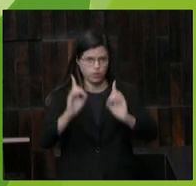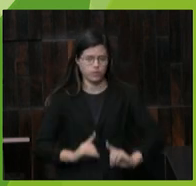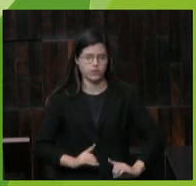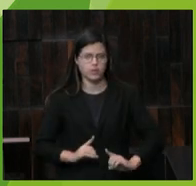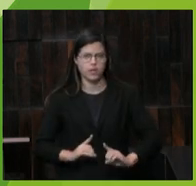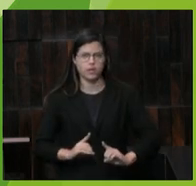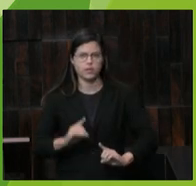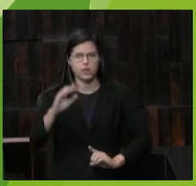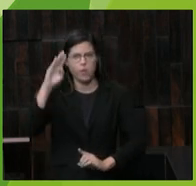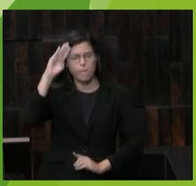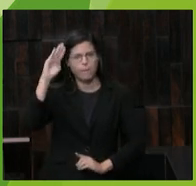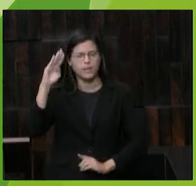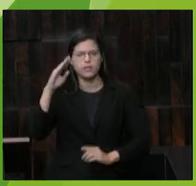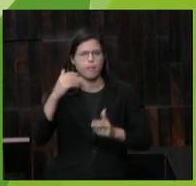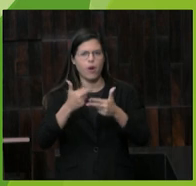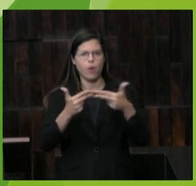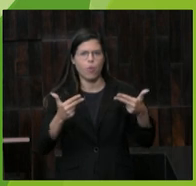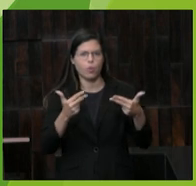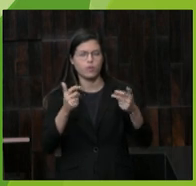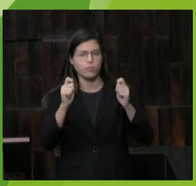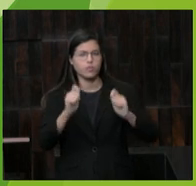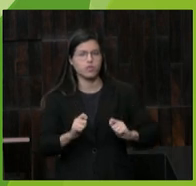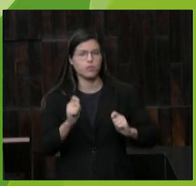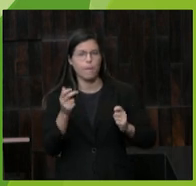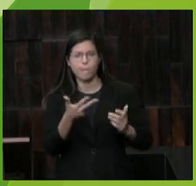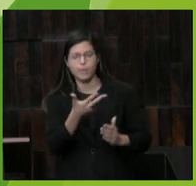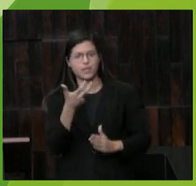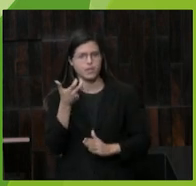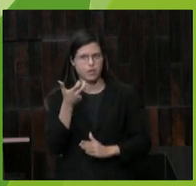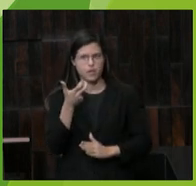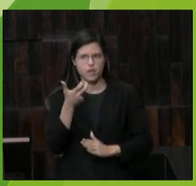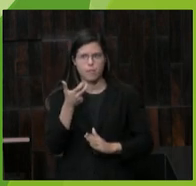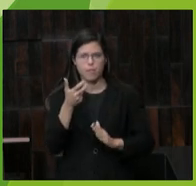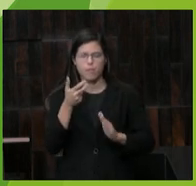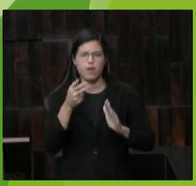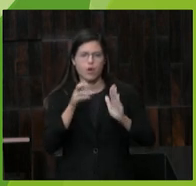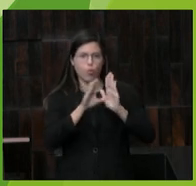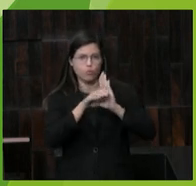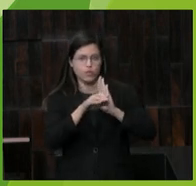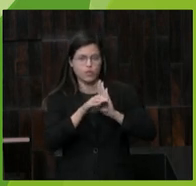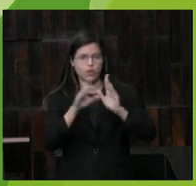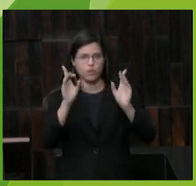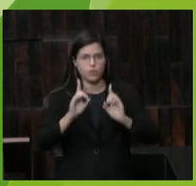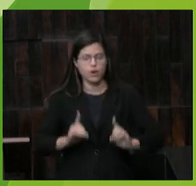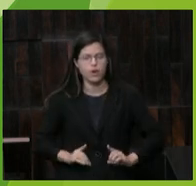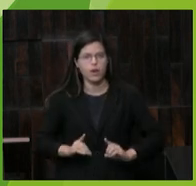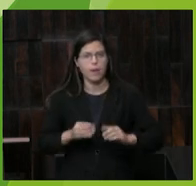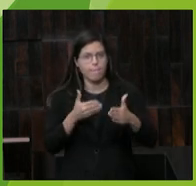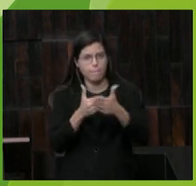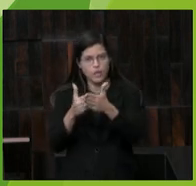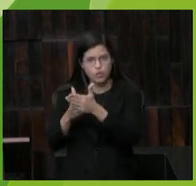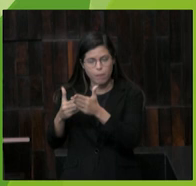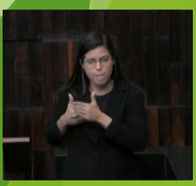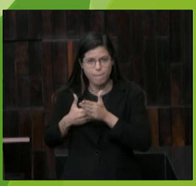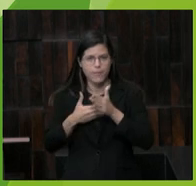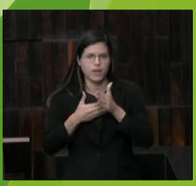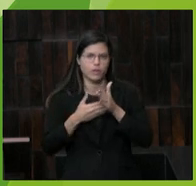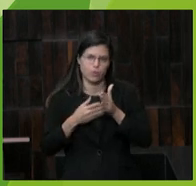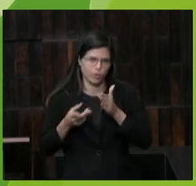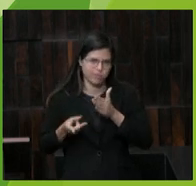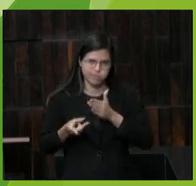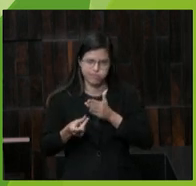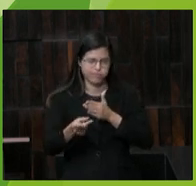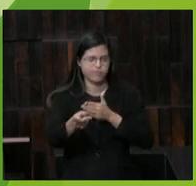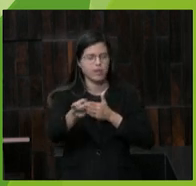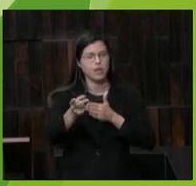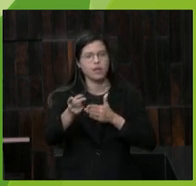são as principais coisas que a gente pode verificar aqui que define a deficiência? São impedimentos de longo prazo, barreiras diversas